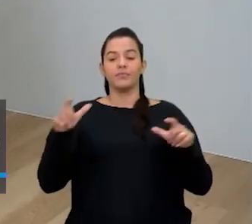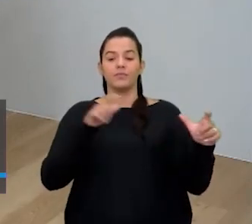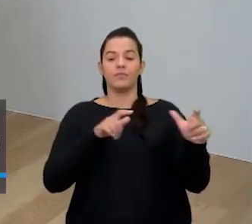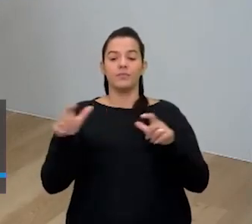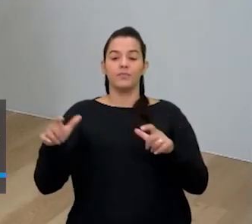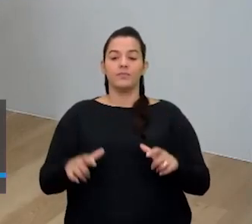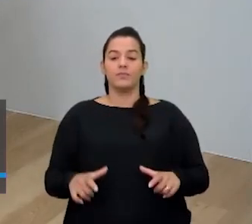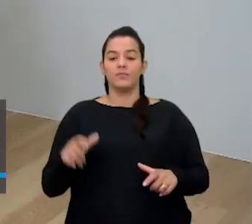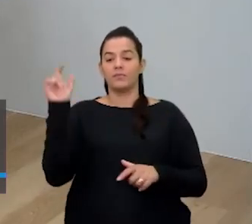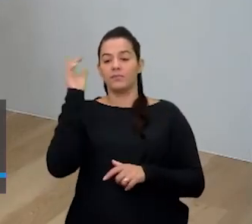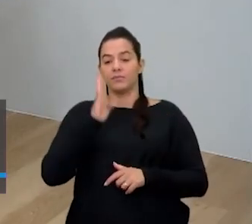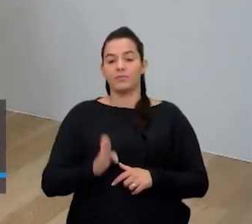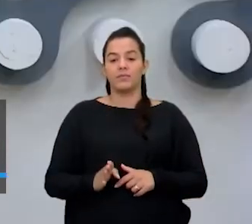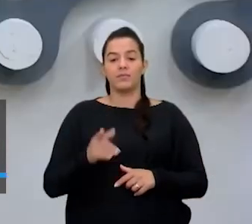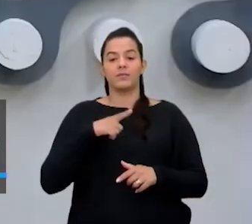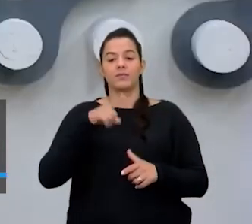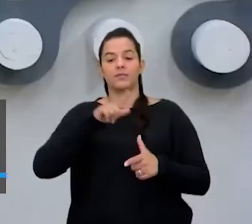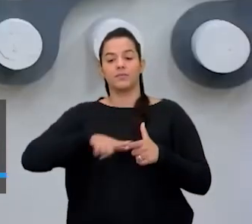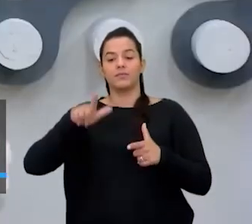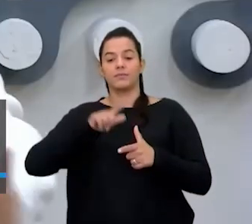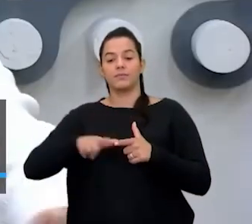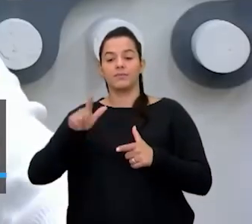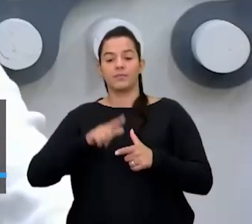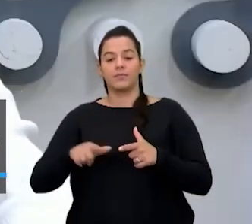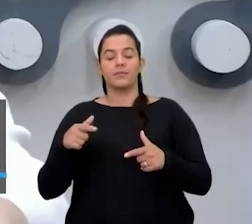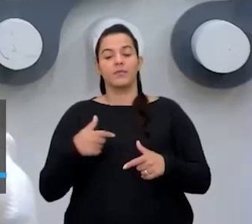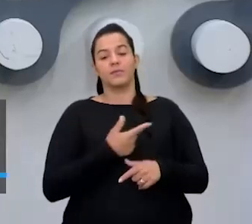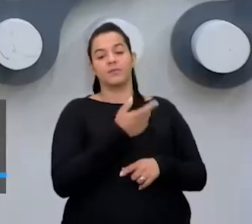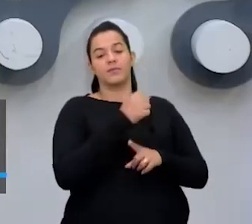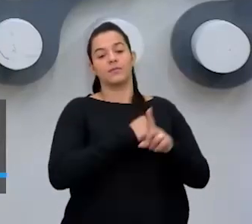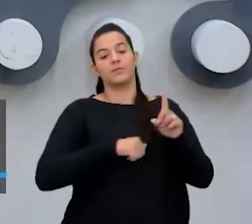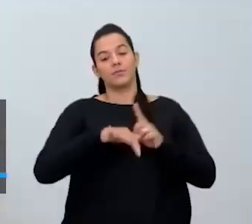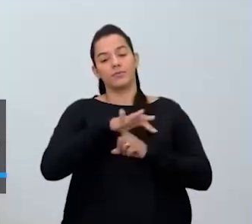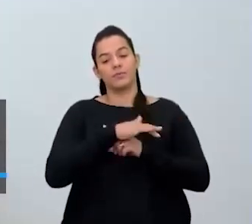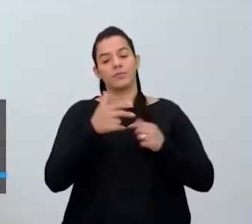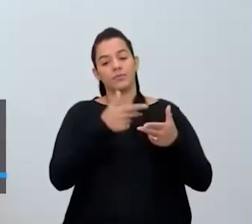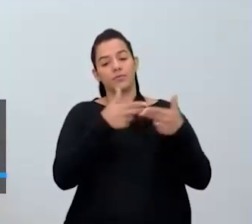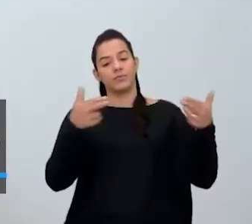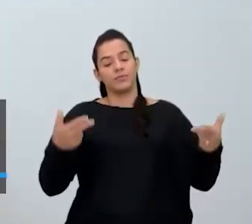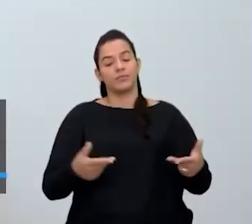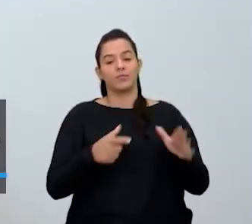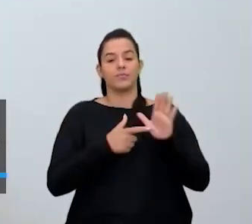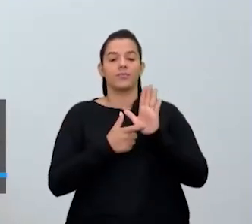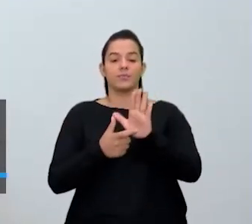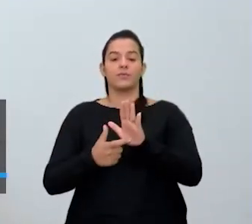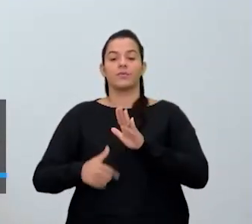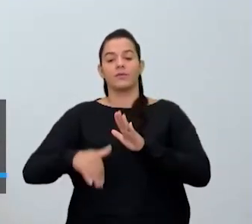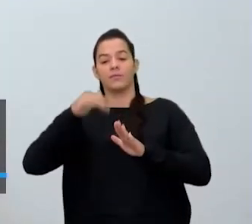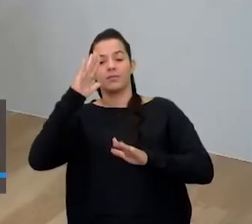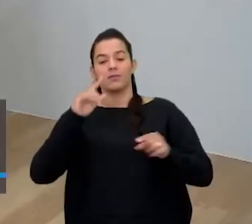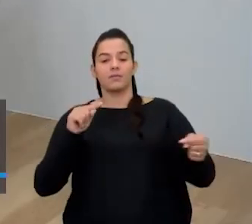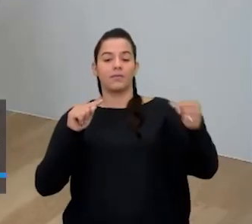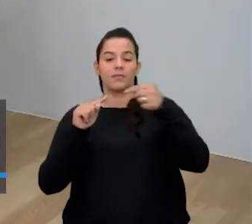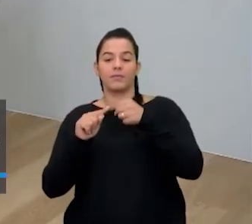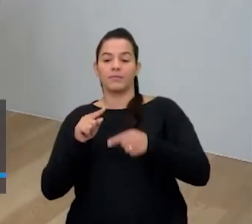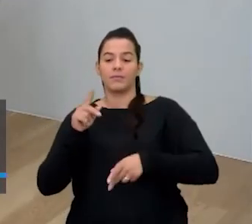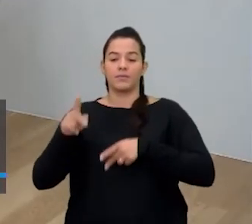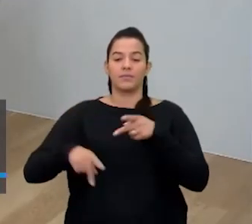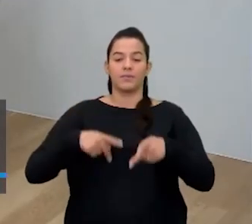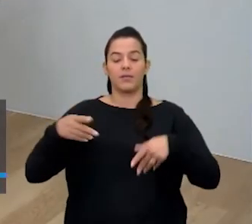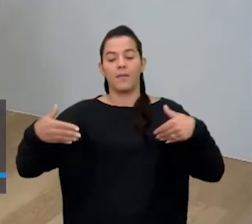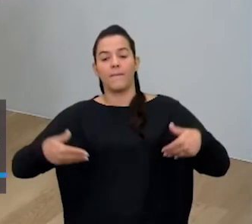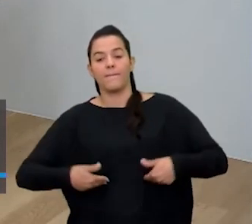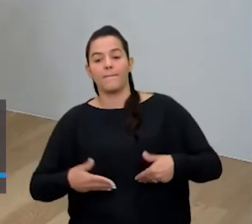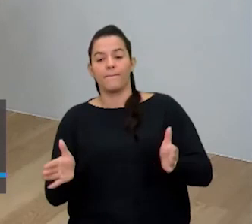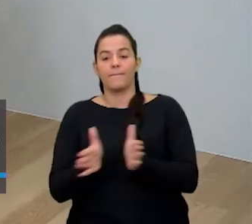no Brasil, quando a gente fala de problema social, raramente questões como essa aparecem, porque tem muito mais a ver com a pobreza, má distribuição de